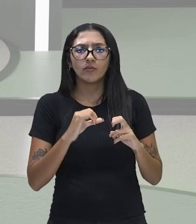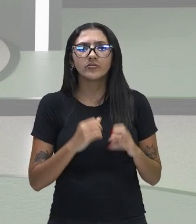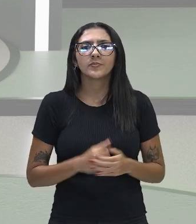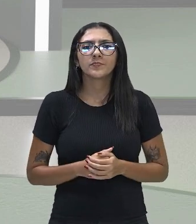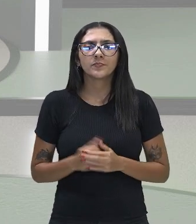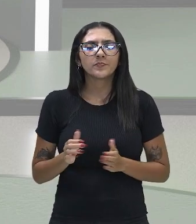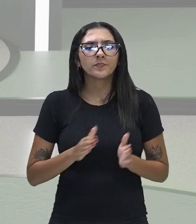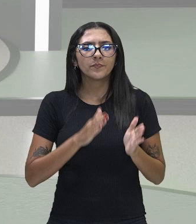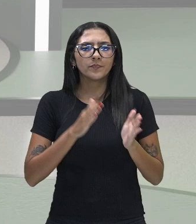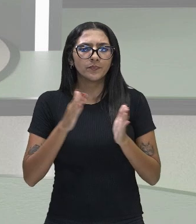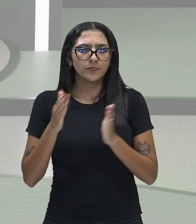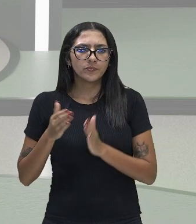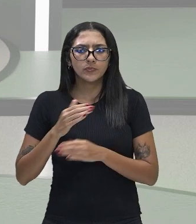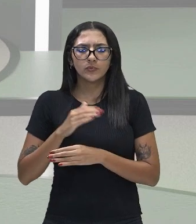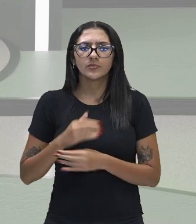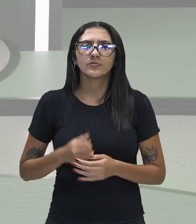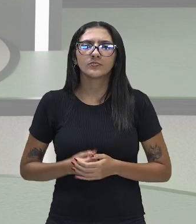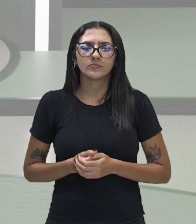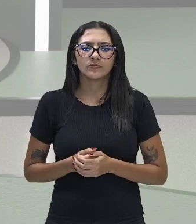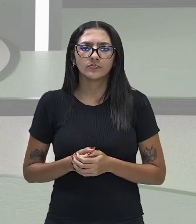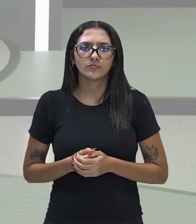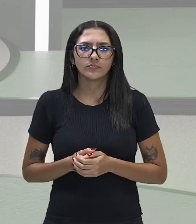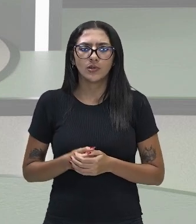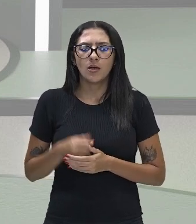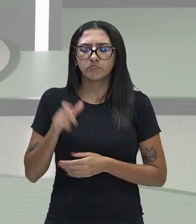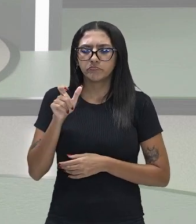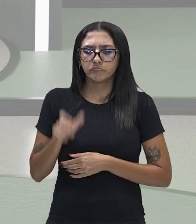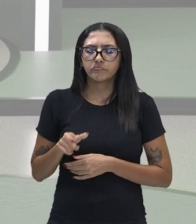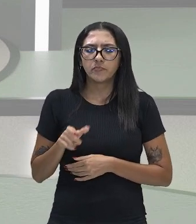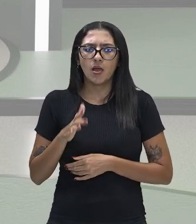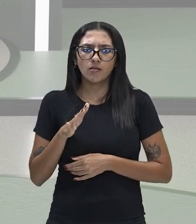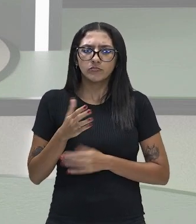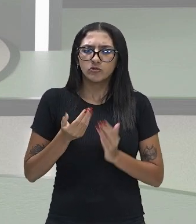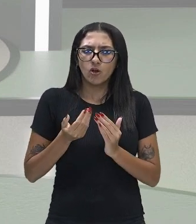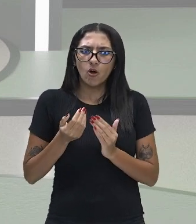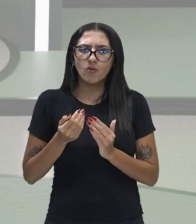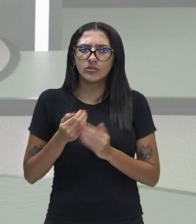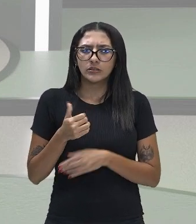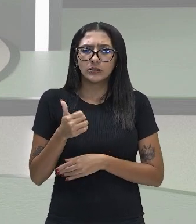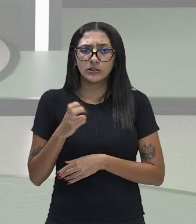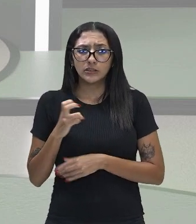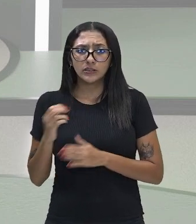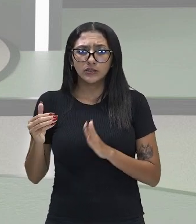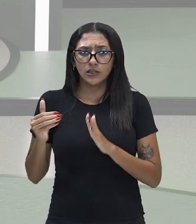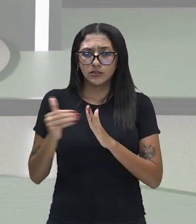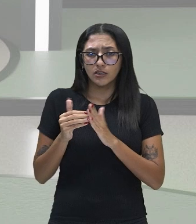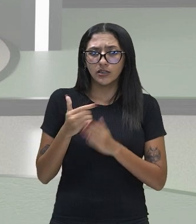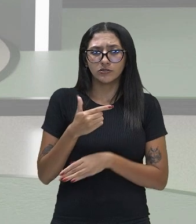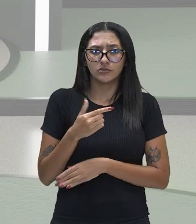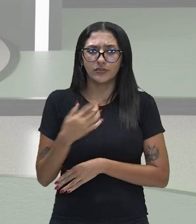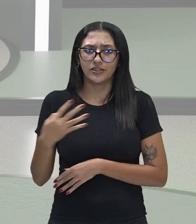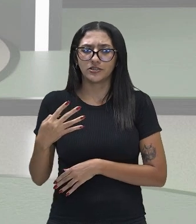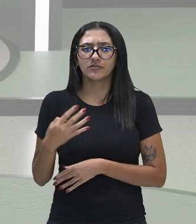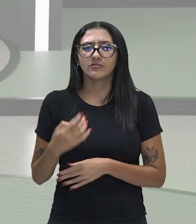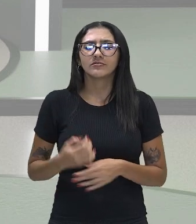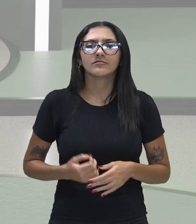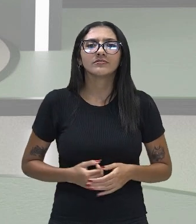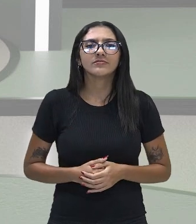completos. E juventude, dos 15 anos aos 24 anos.